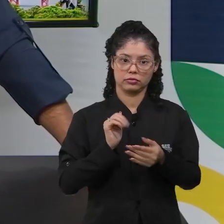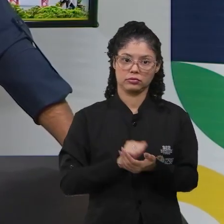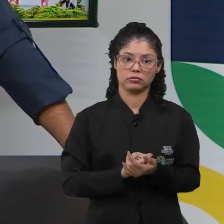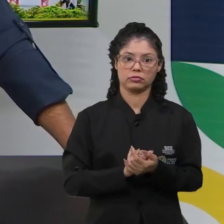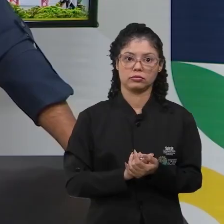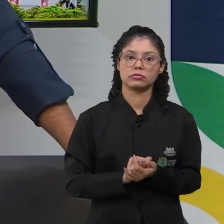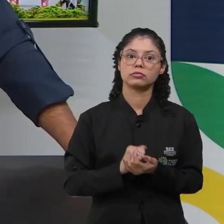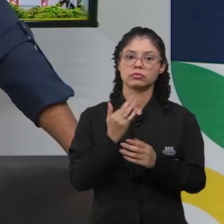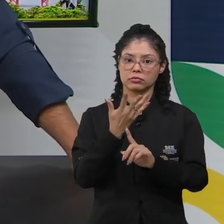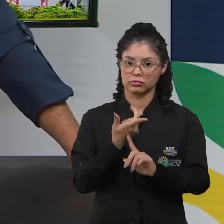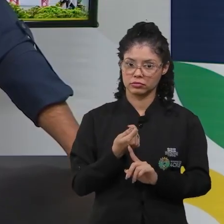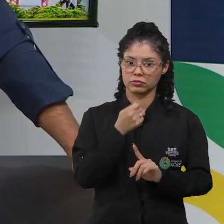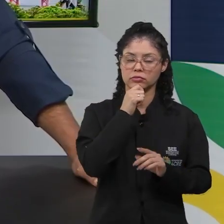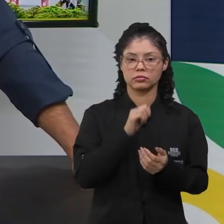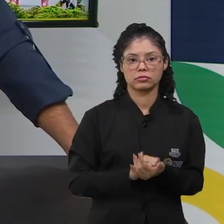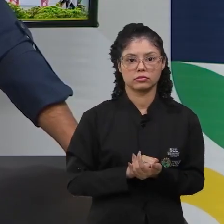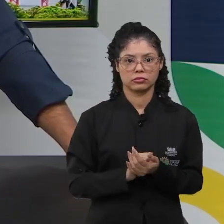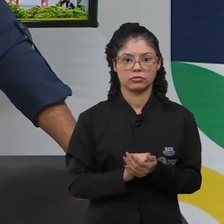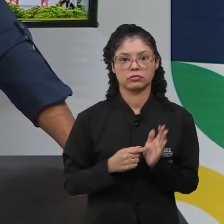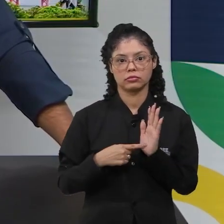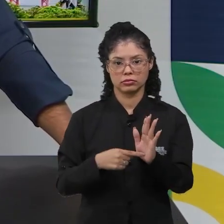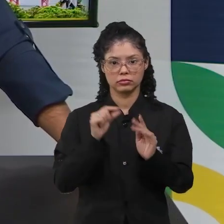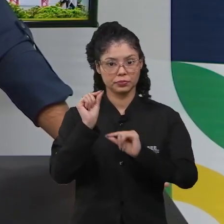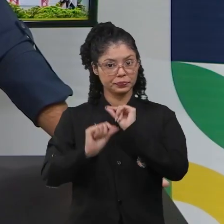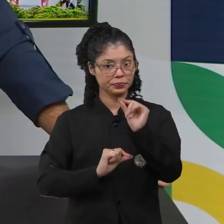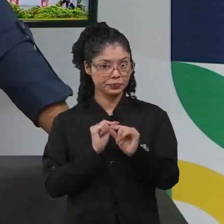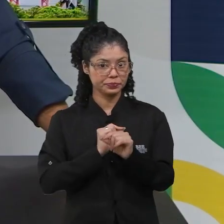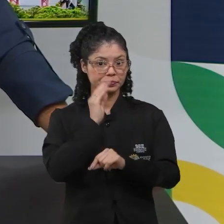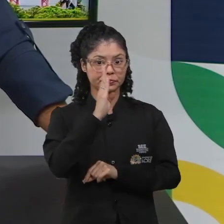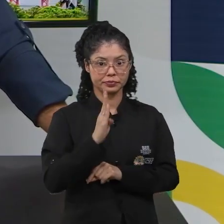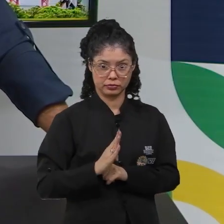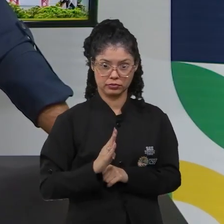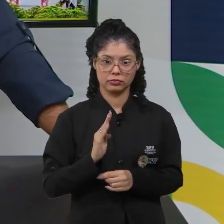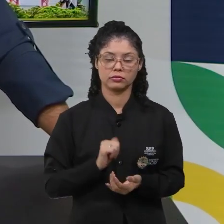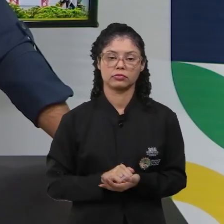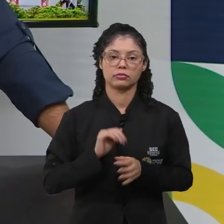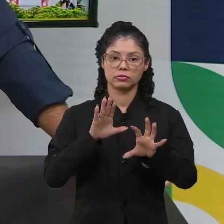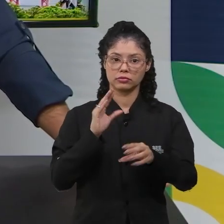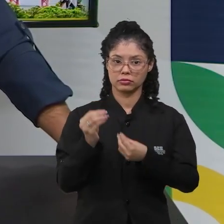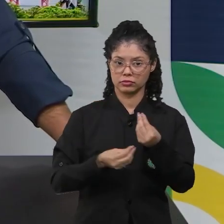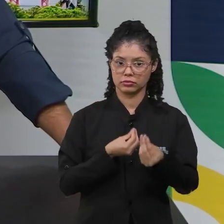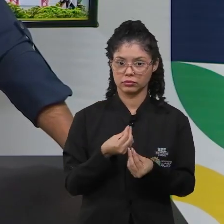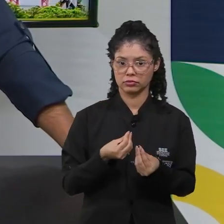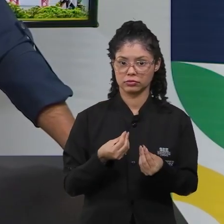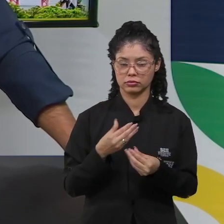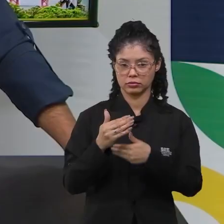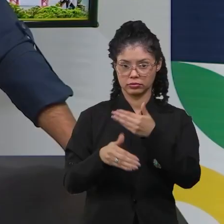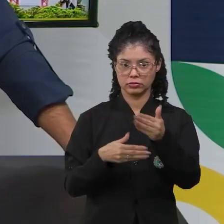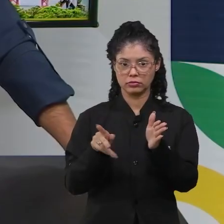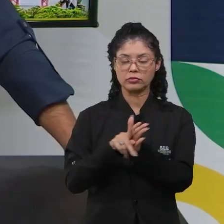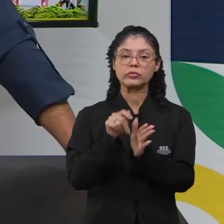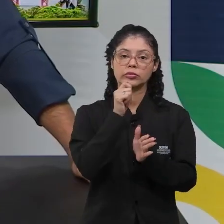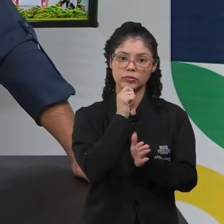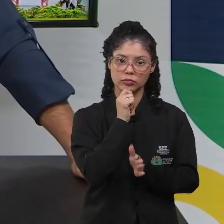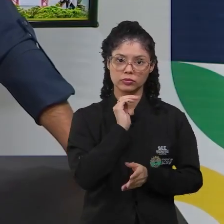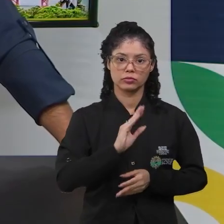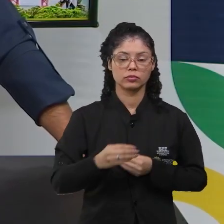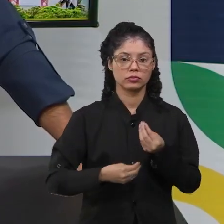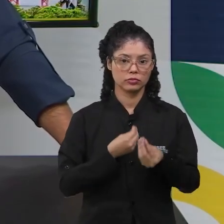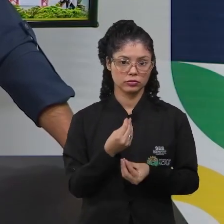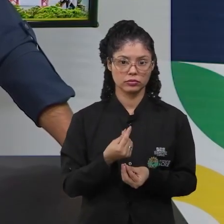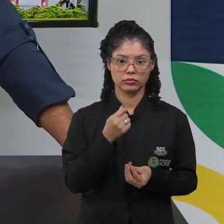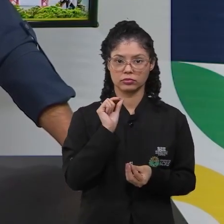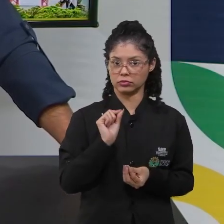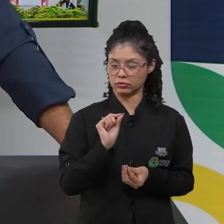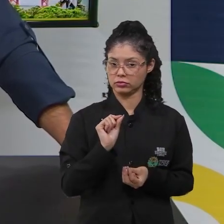arte, carnaval, e ilustrar o que é Brasil. Assim como foi durante a Copa no Brasil, como